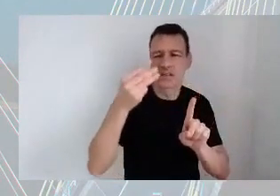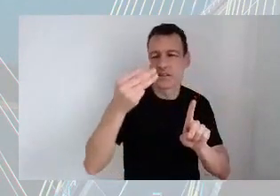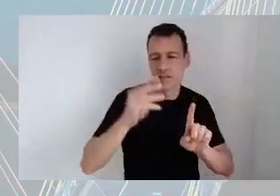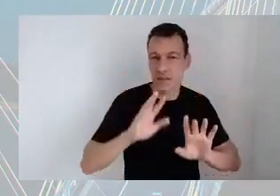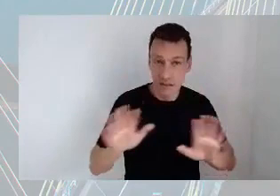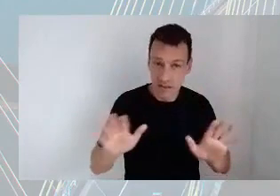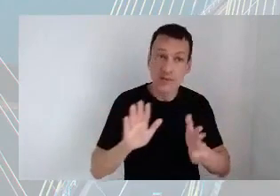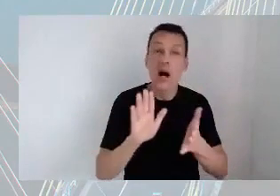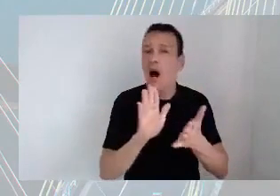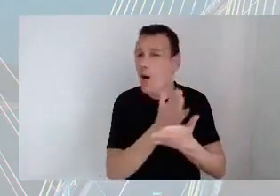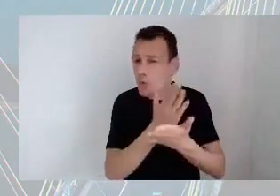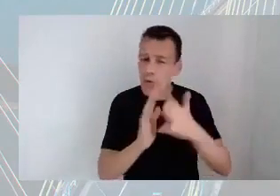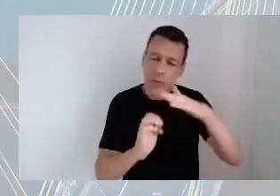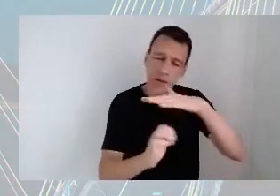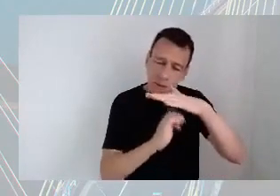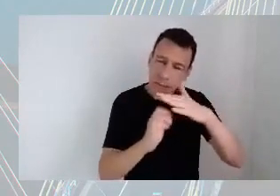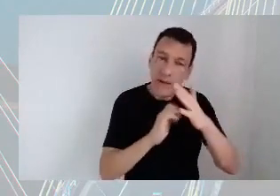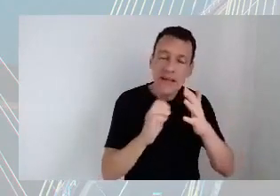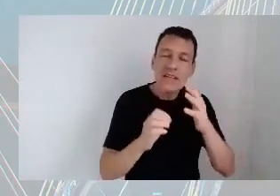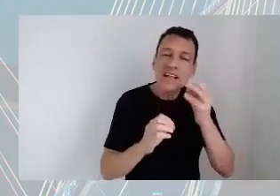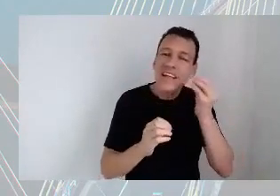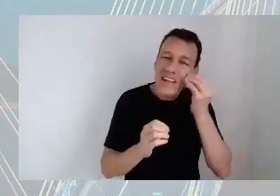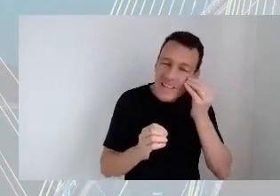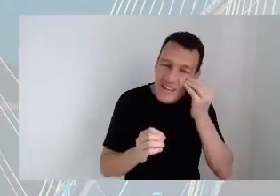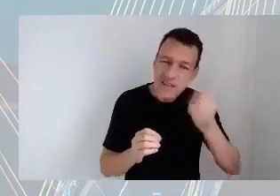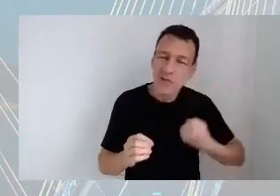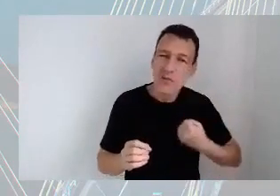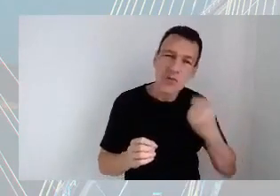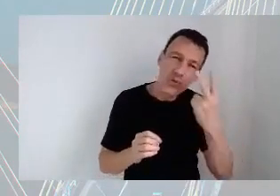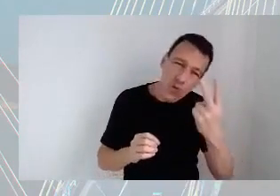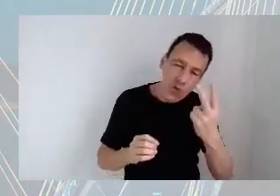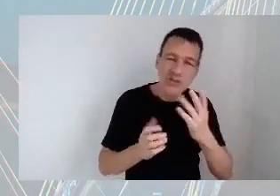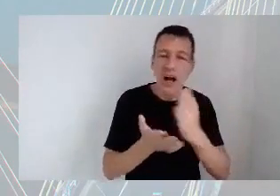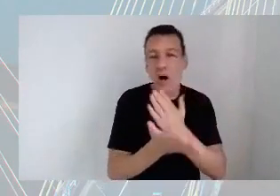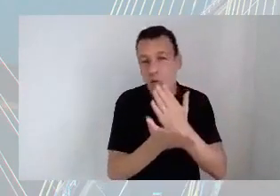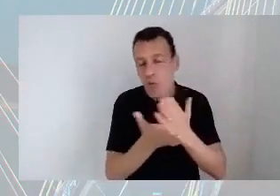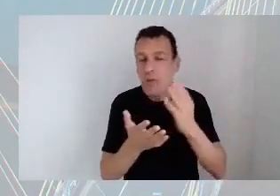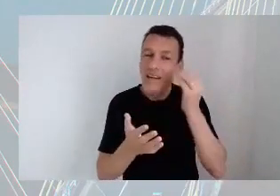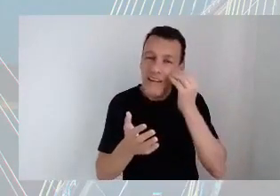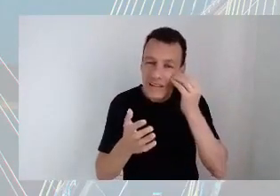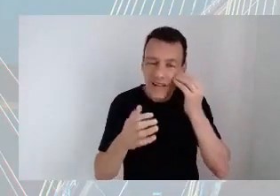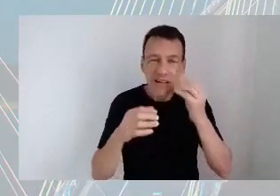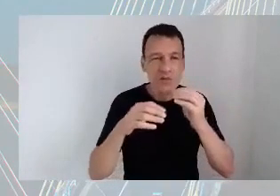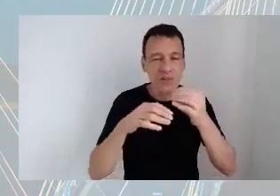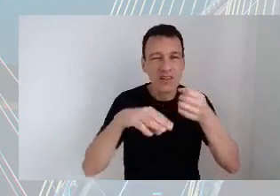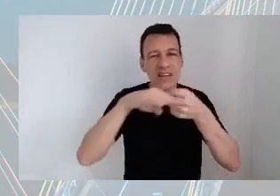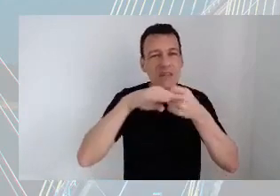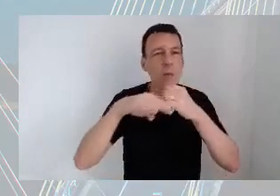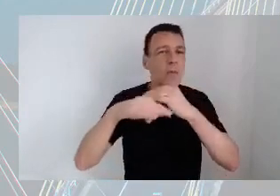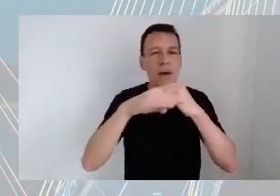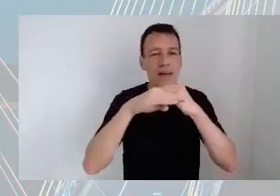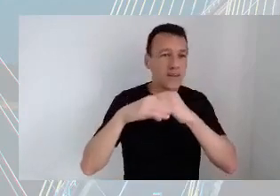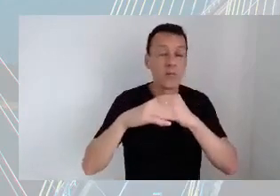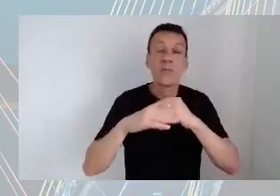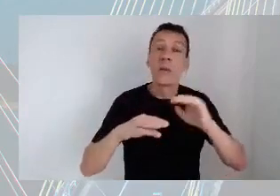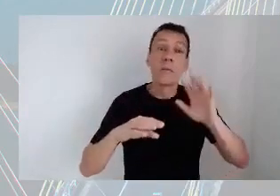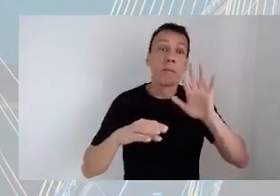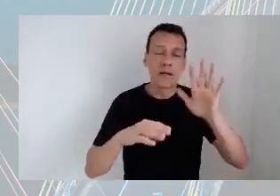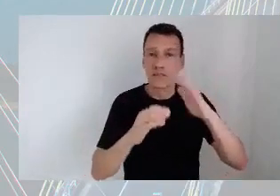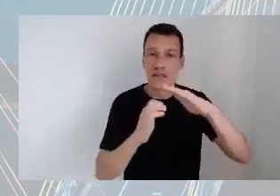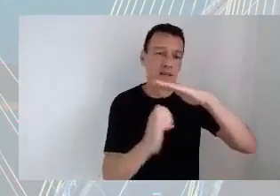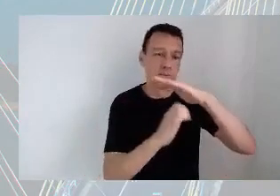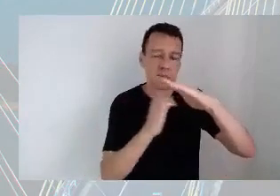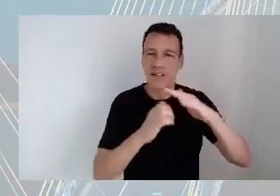2, oportunista, algumas chegando no nível padrão, mas é muito difícil ver empresas no nível data-driven e nível